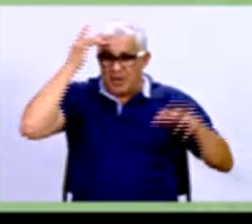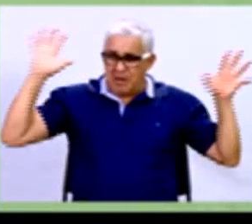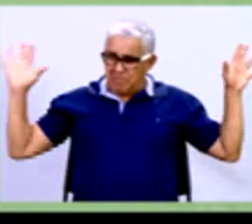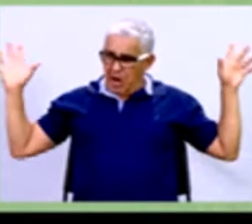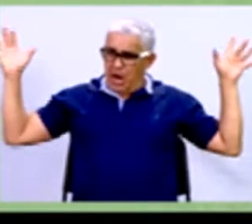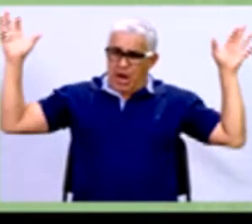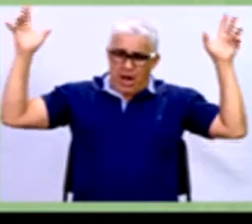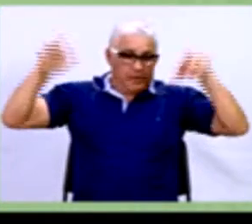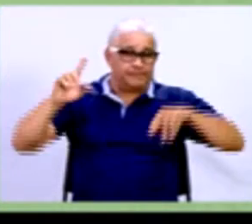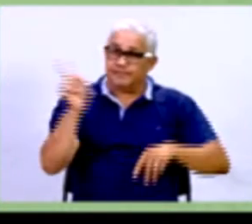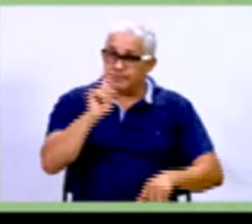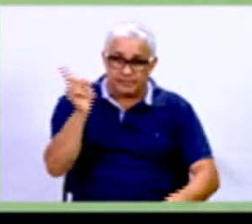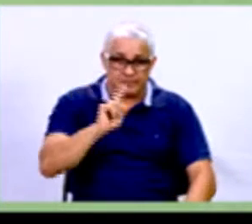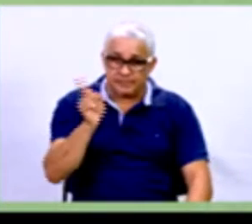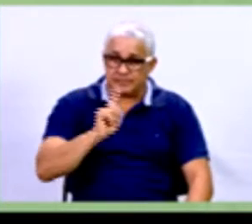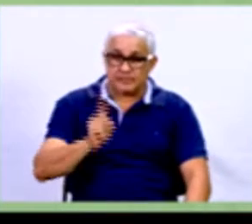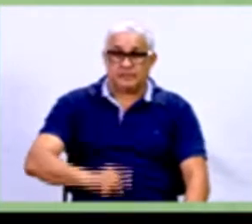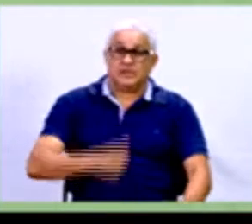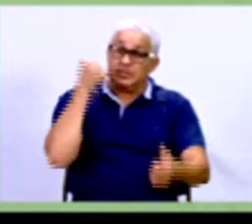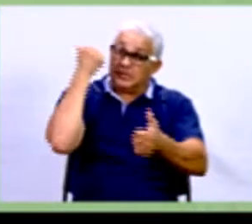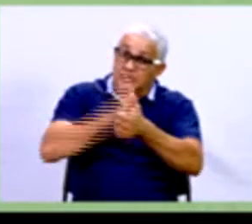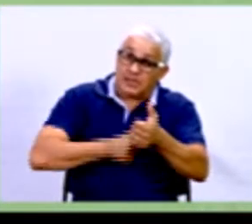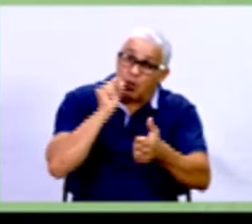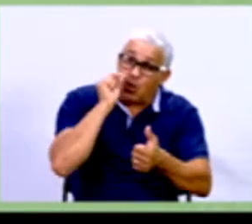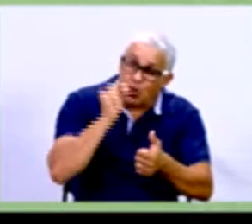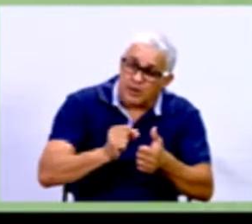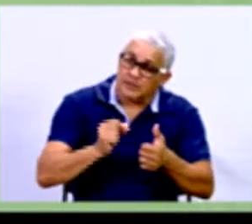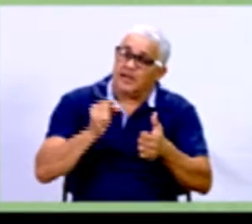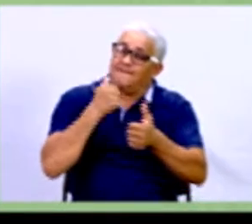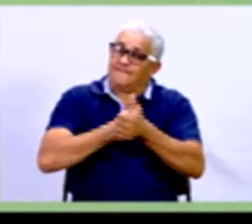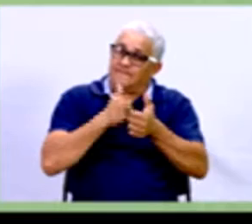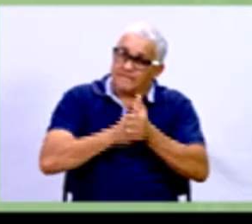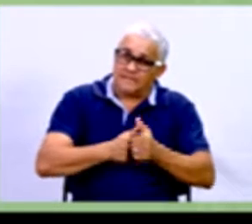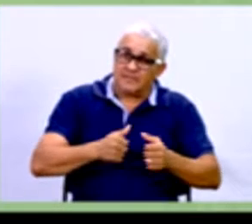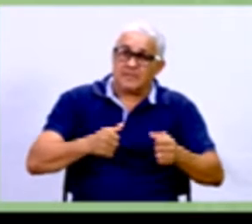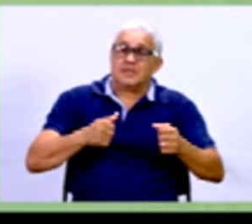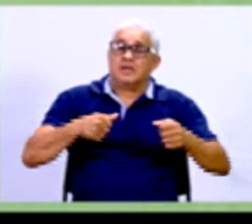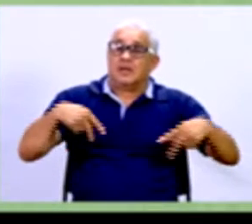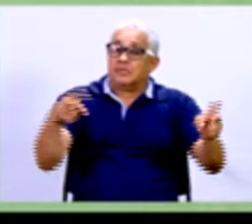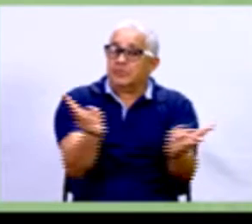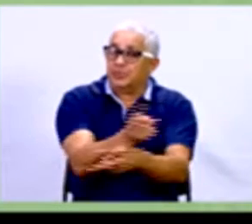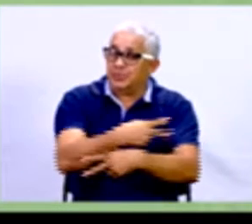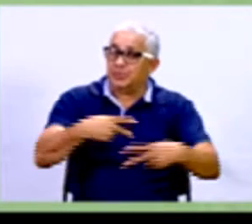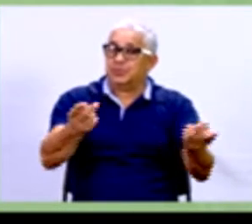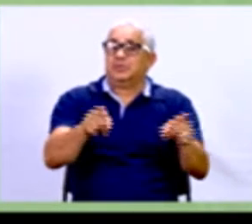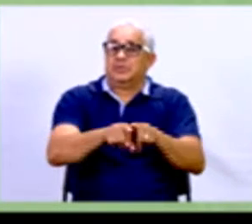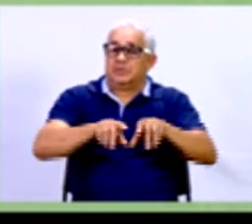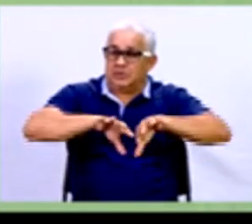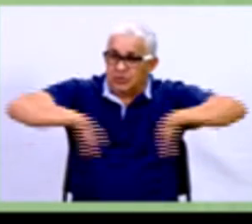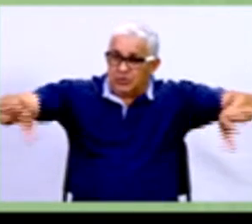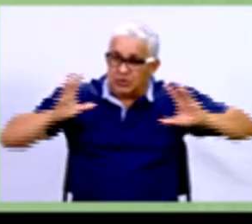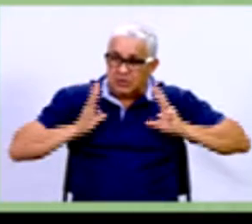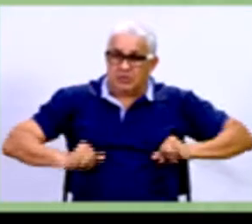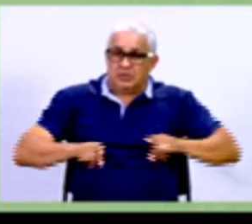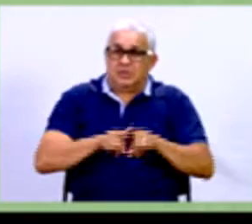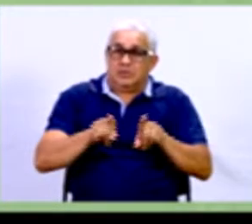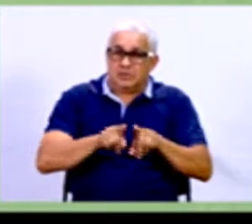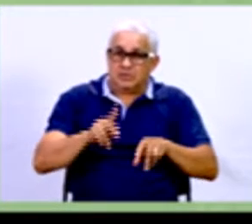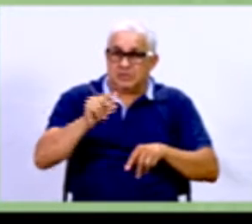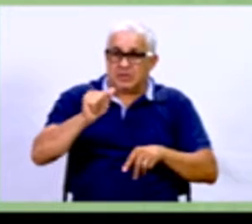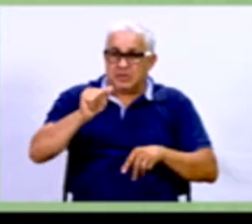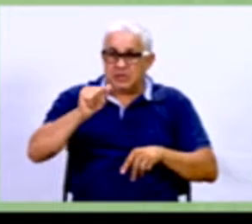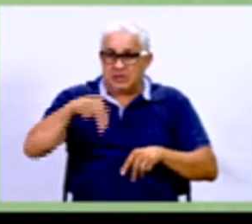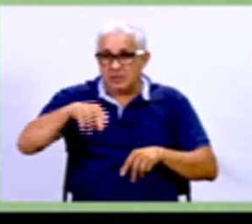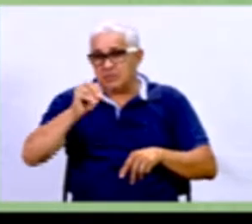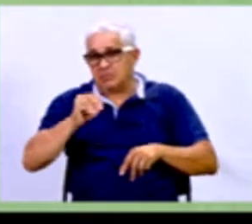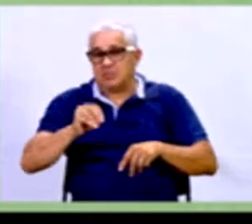aquele local. Não, vamos tentar manter o ambiente o mais arejado possível. aplicar panos frios no rosto da pessoa